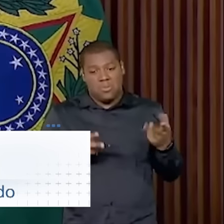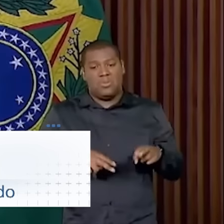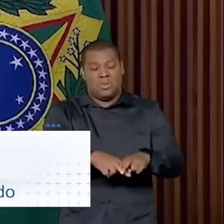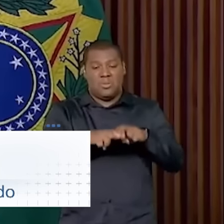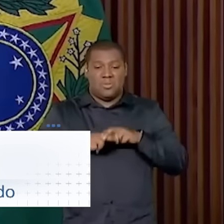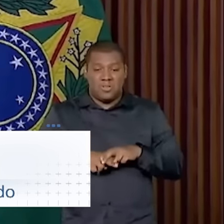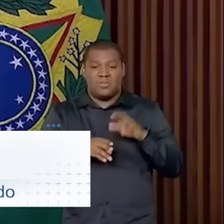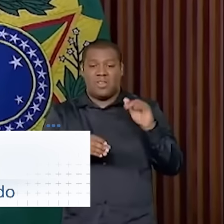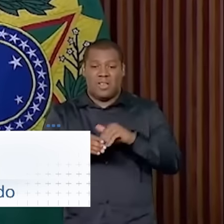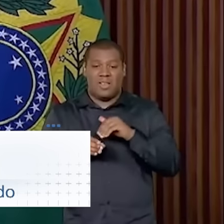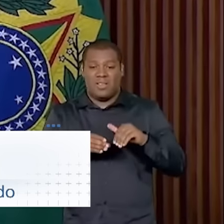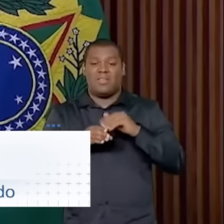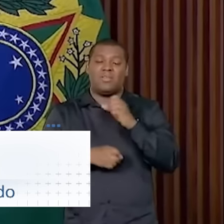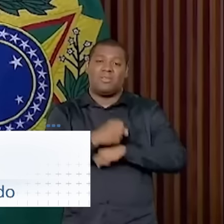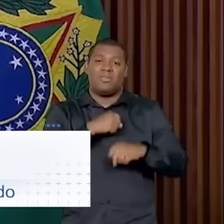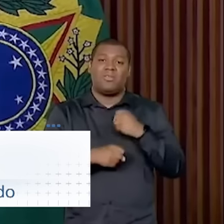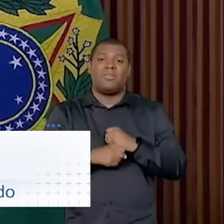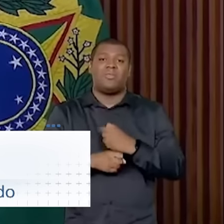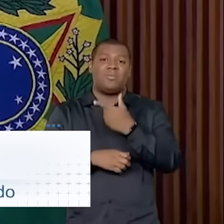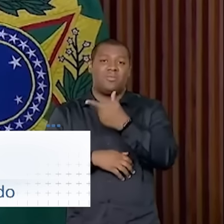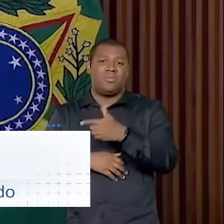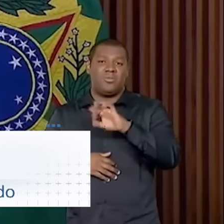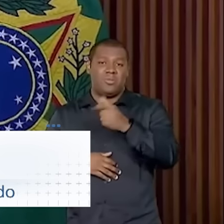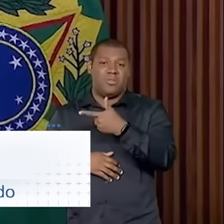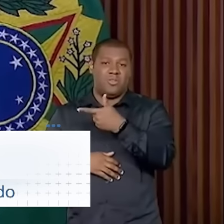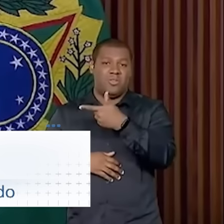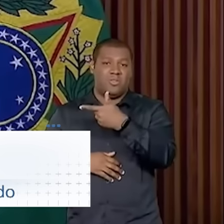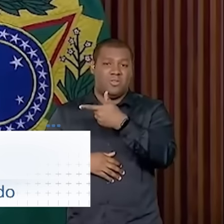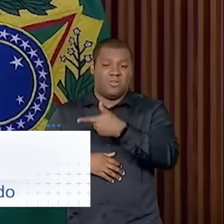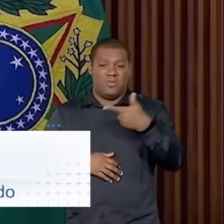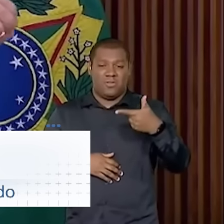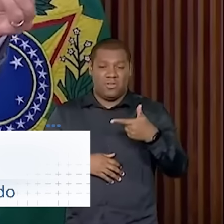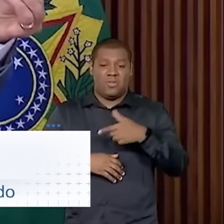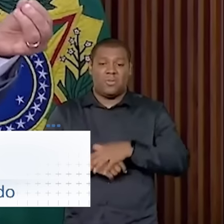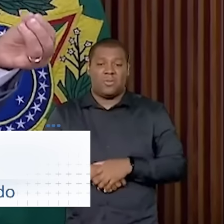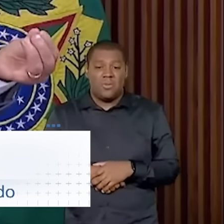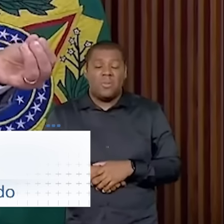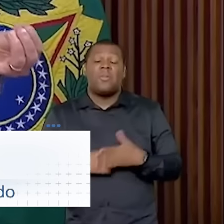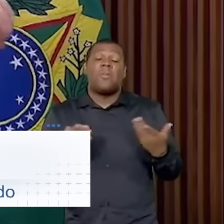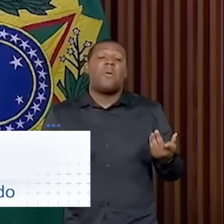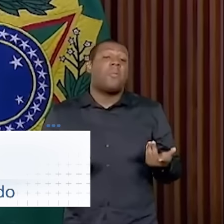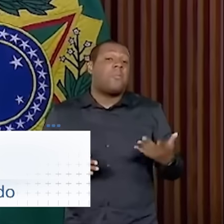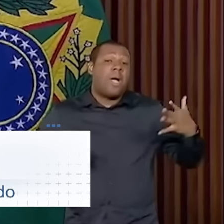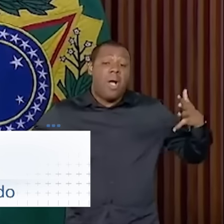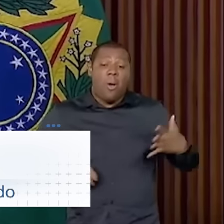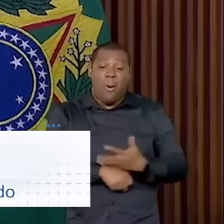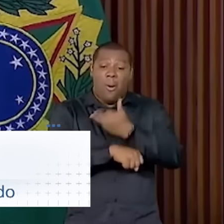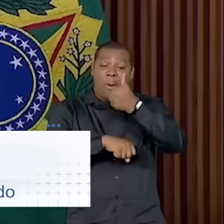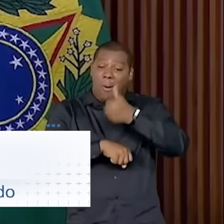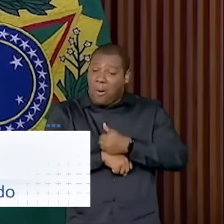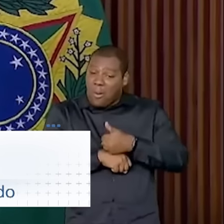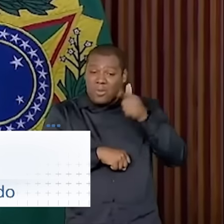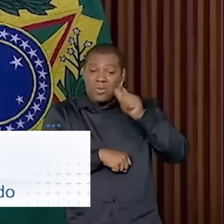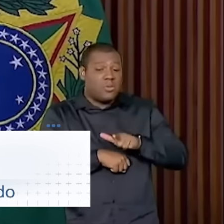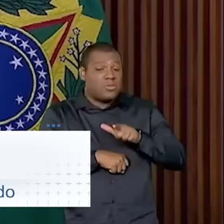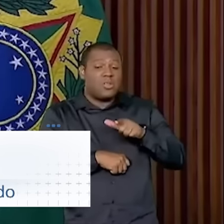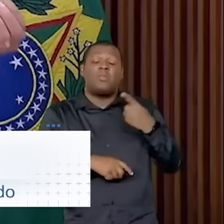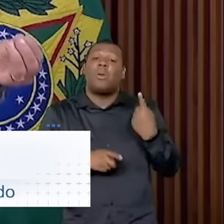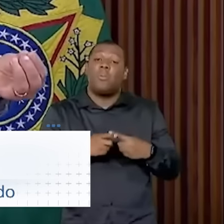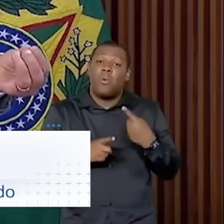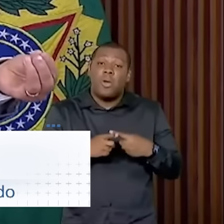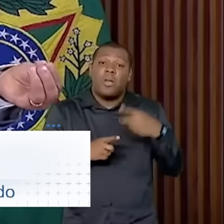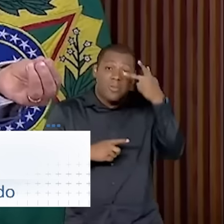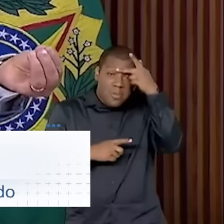2022. E não teve golpe, não só porque algumas pessoas que estavam no comando das Forças Armadas não quiseram fazer,